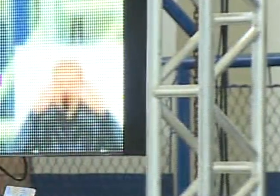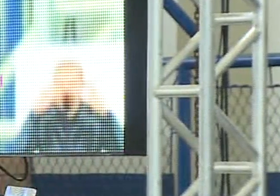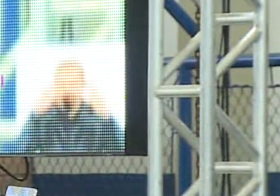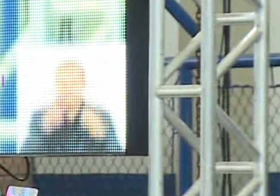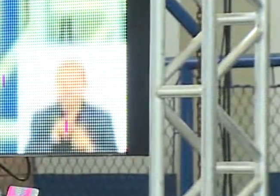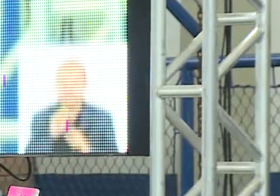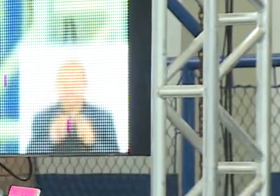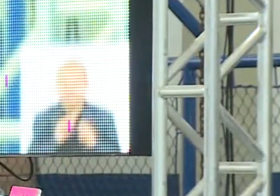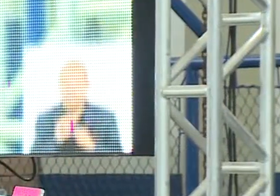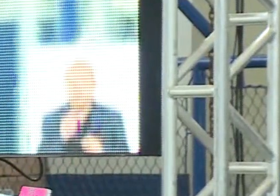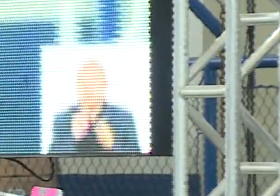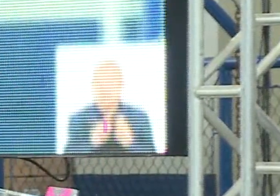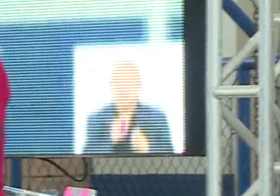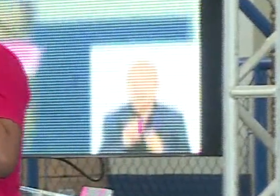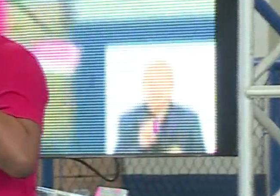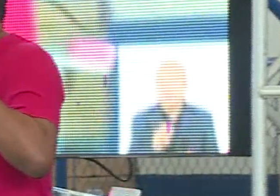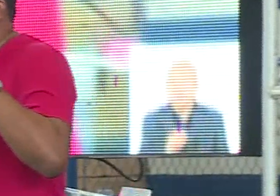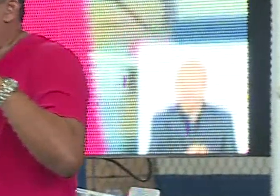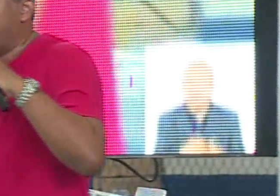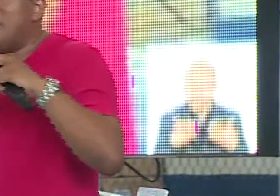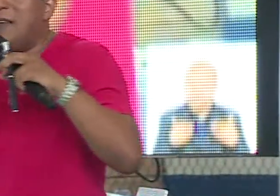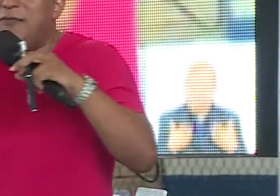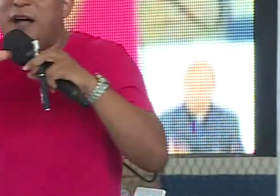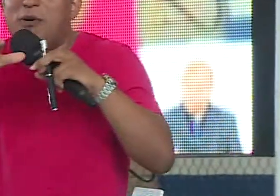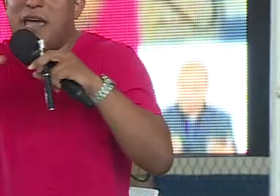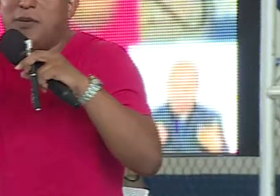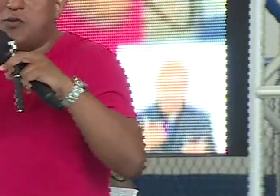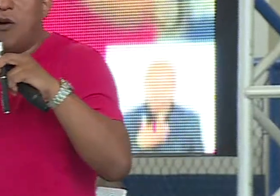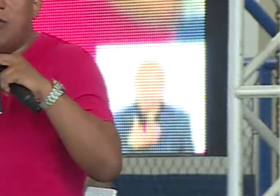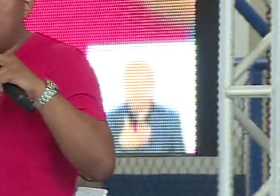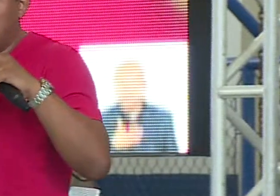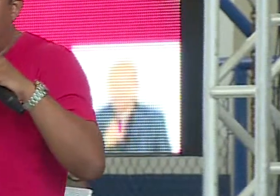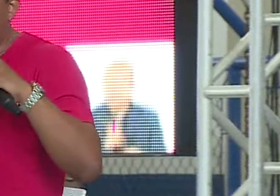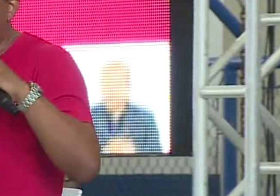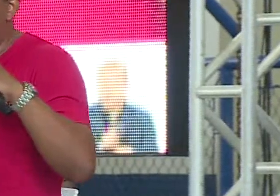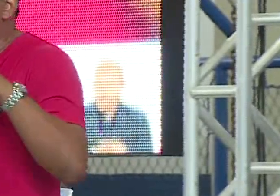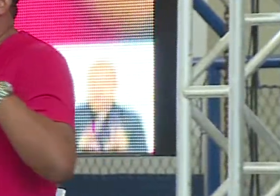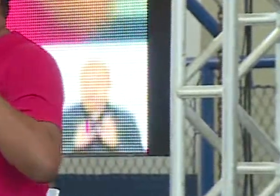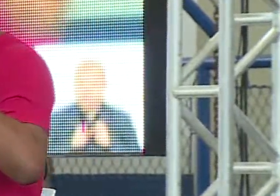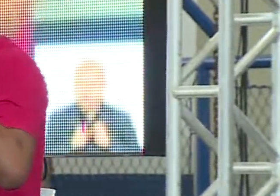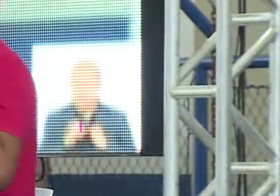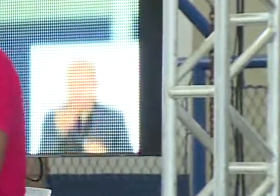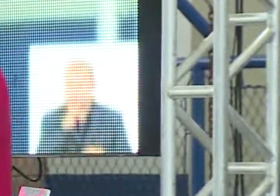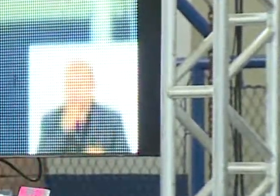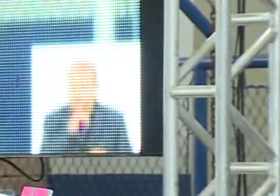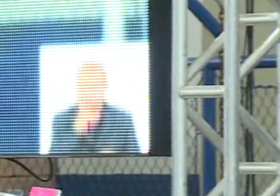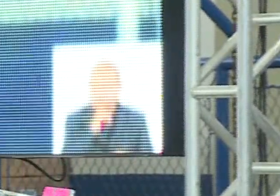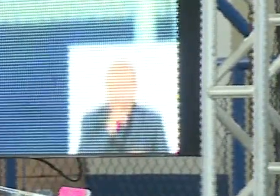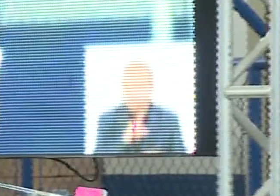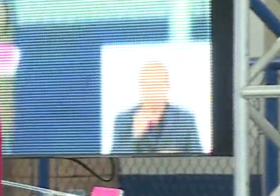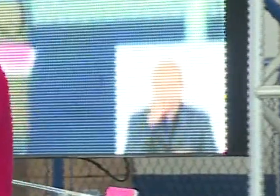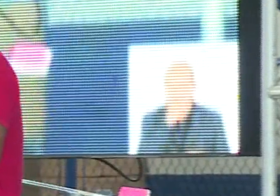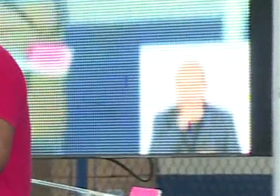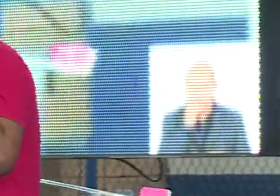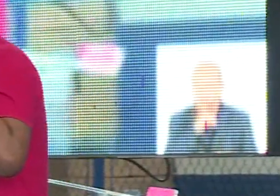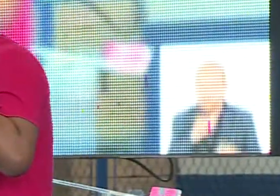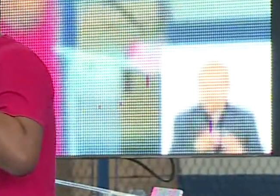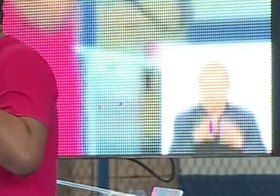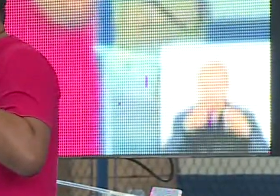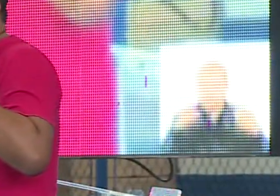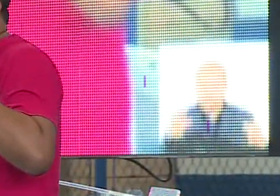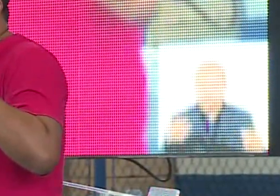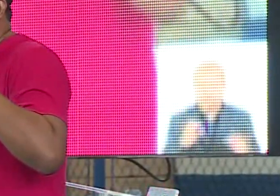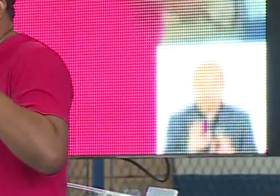a velocidade vai aumentar? Não, a velocidade vai ficar o quê, pessoal? Normal, e isso não vai me levar ao quê? À